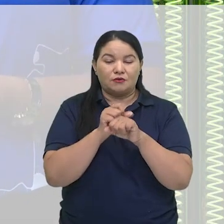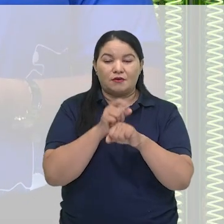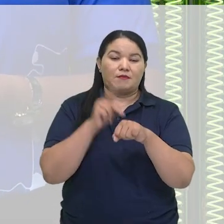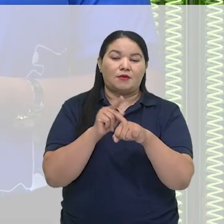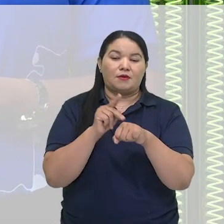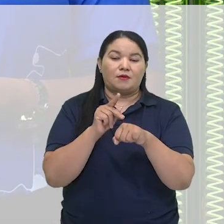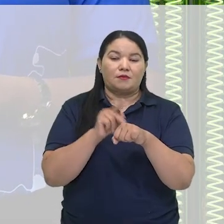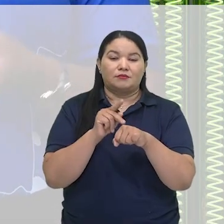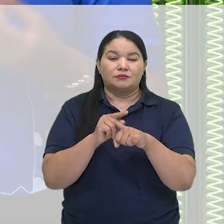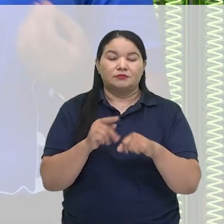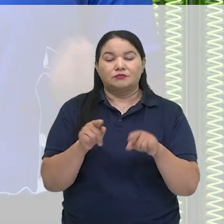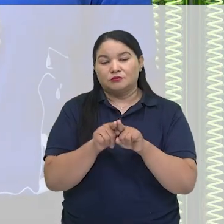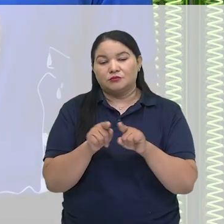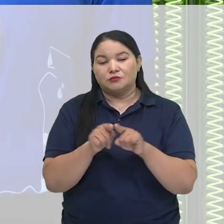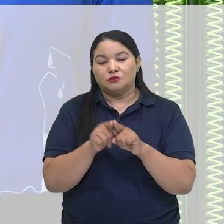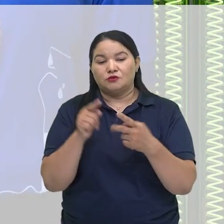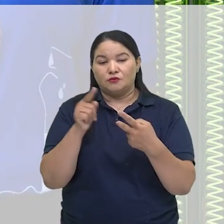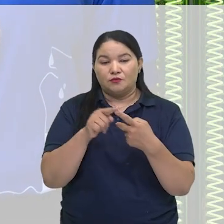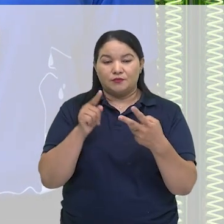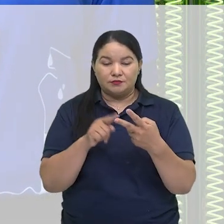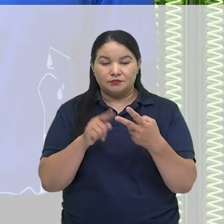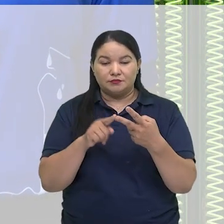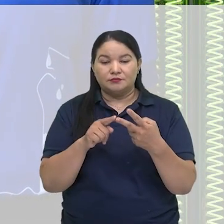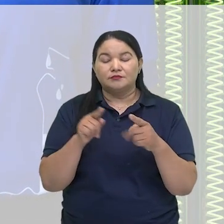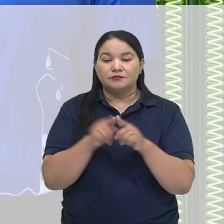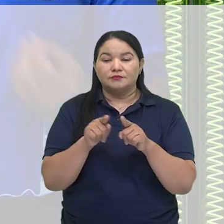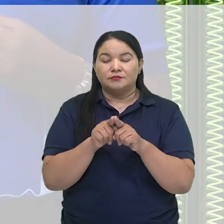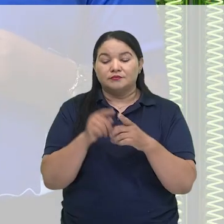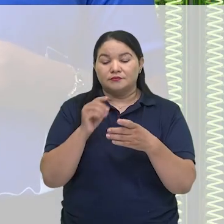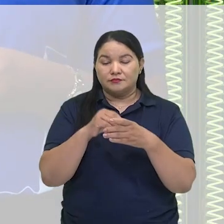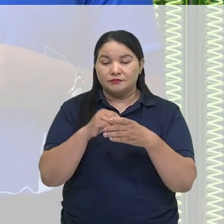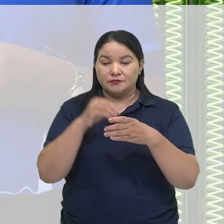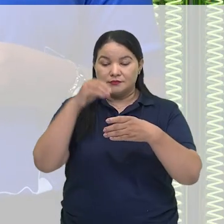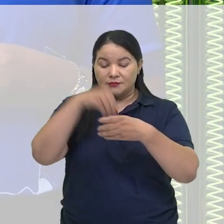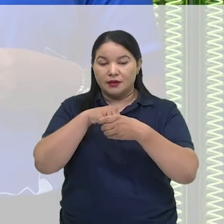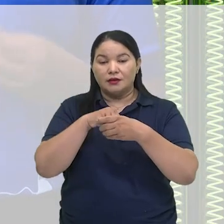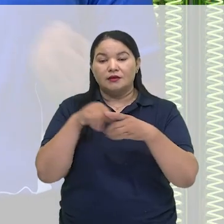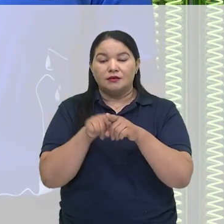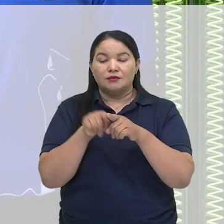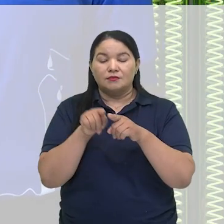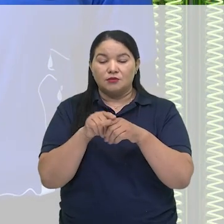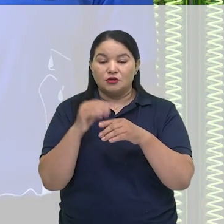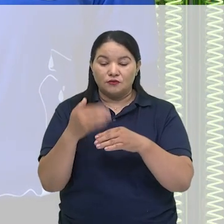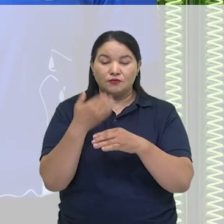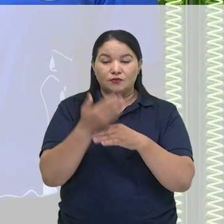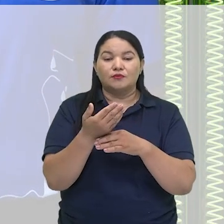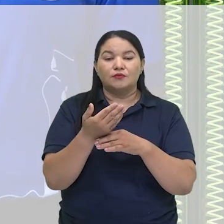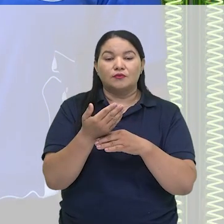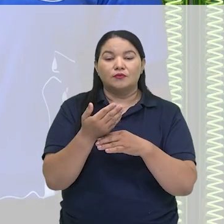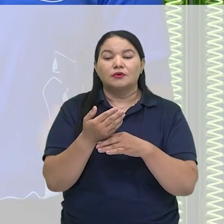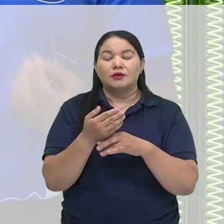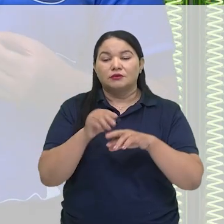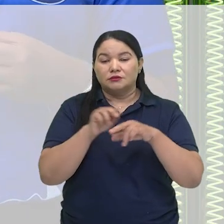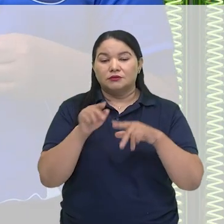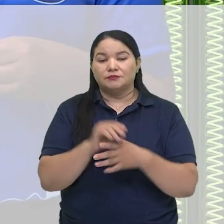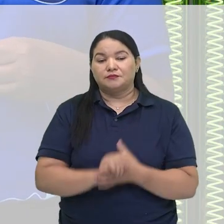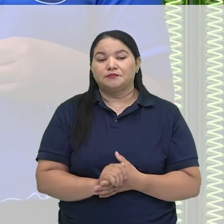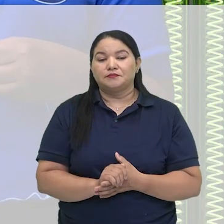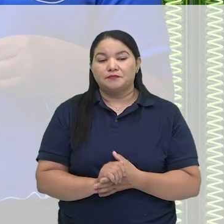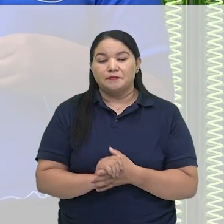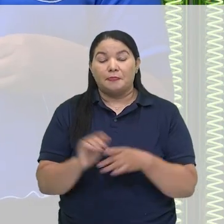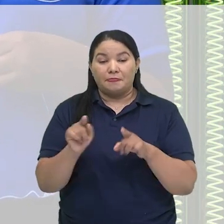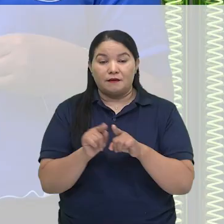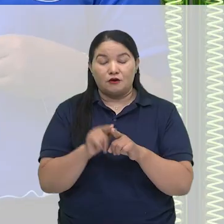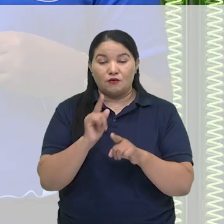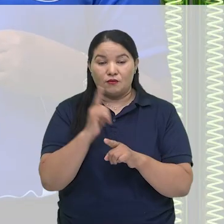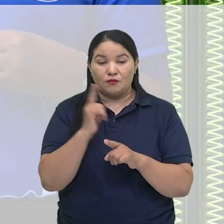denominado extrusivas, e na profundidade, intrusivas. E as rochas sedimentares são formadas